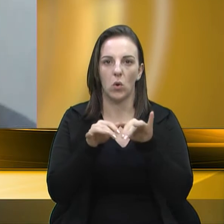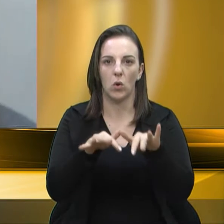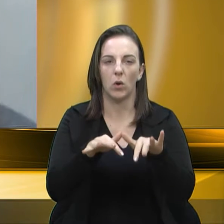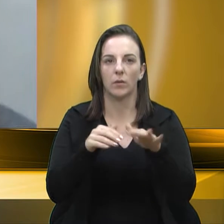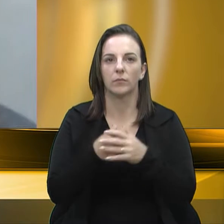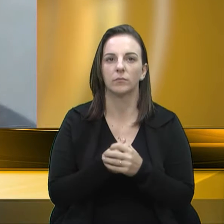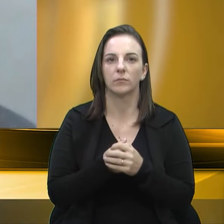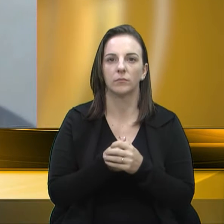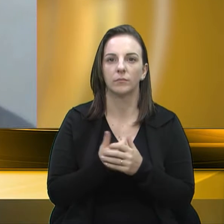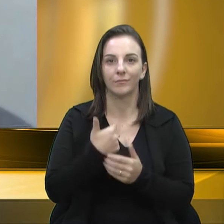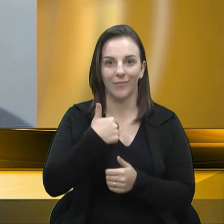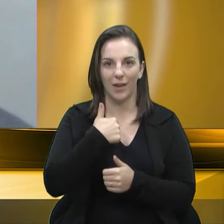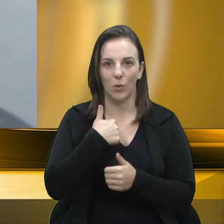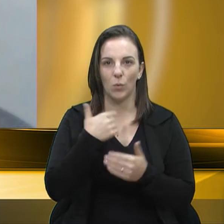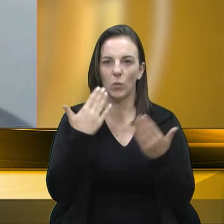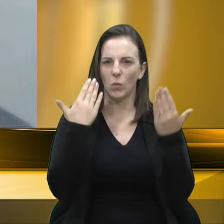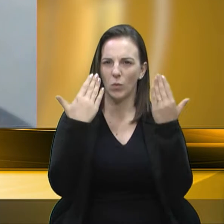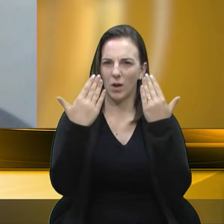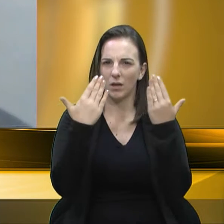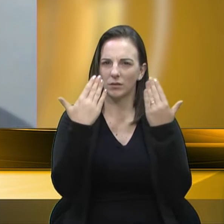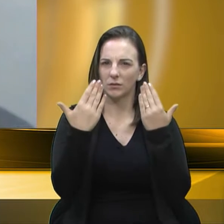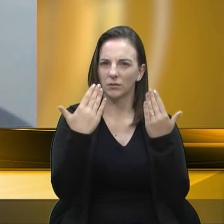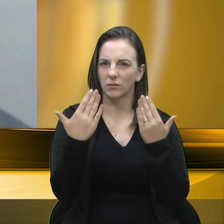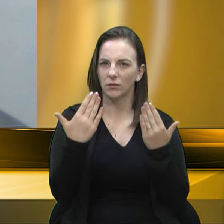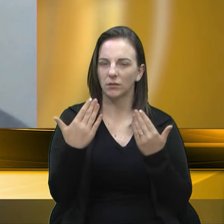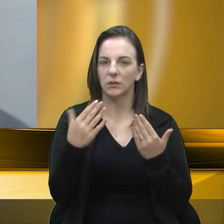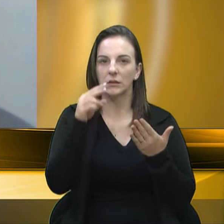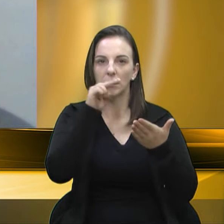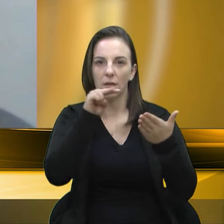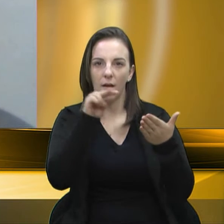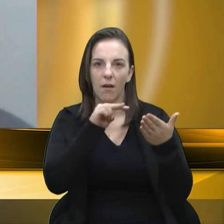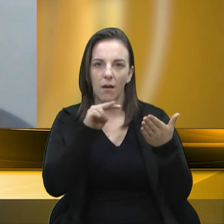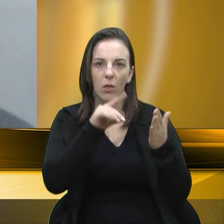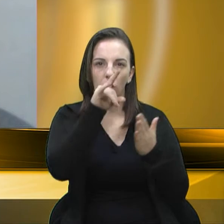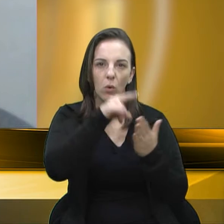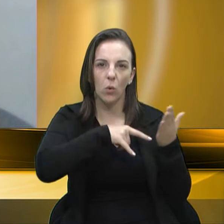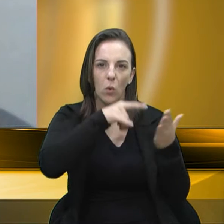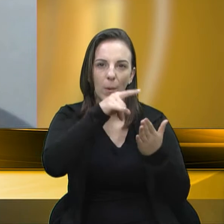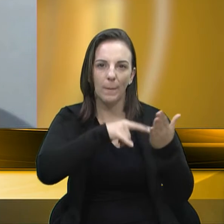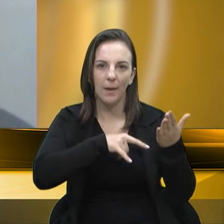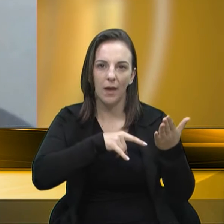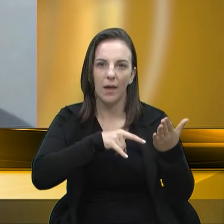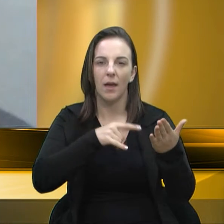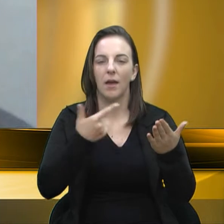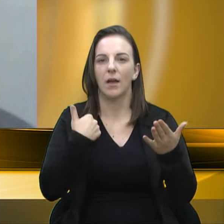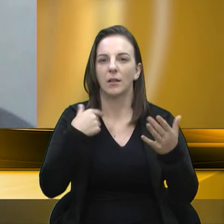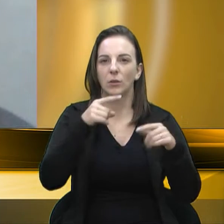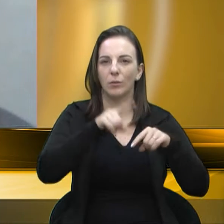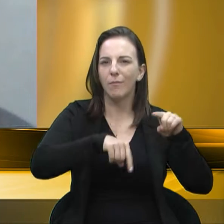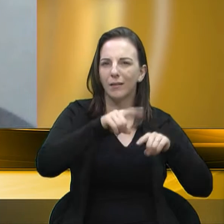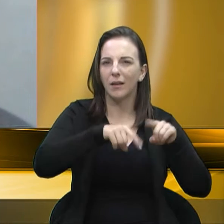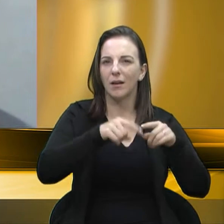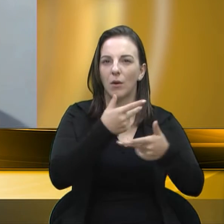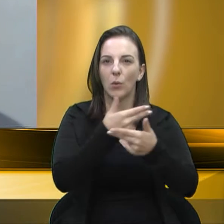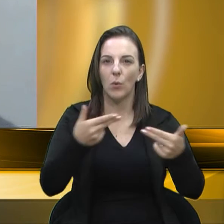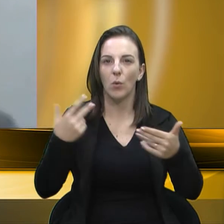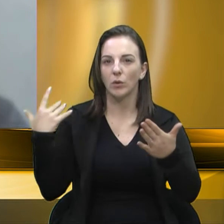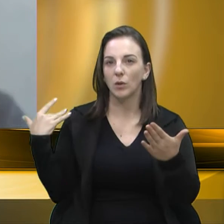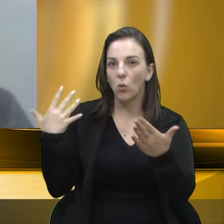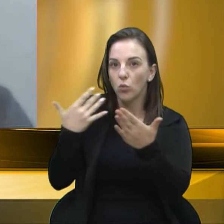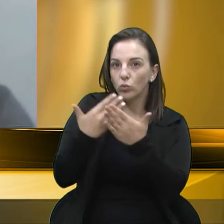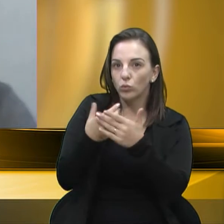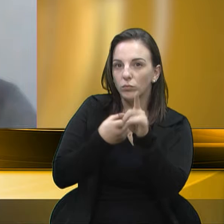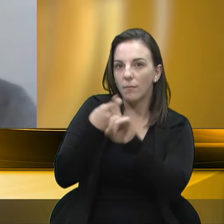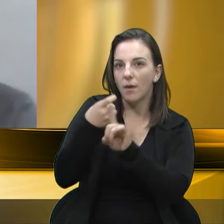analisando e lendo muito documento, muito material do que tem saído nos últimos meses e nessa última semana, principalmente com